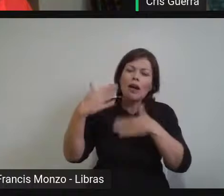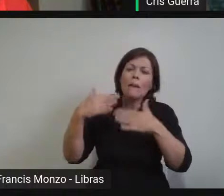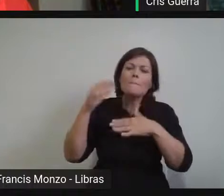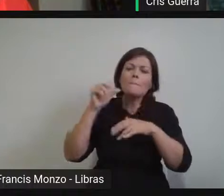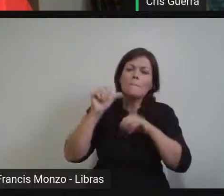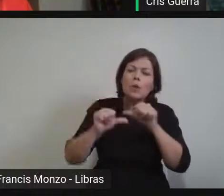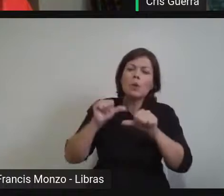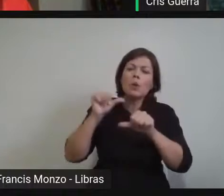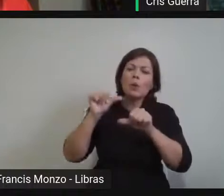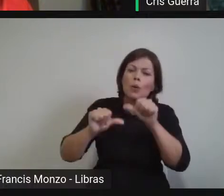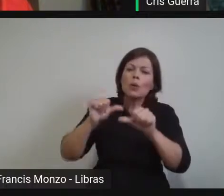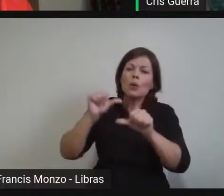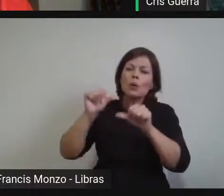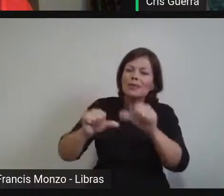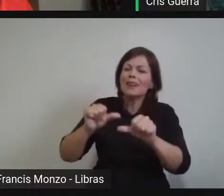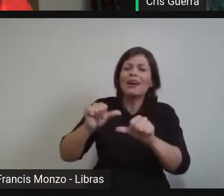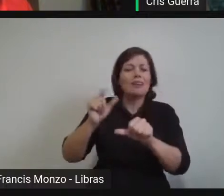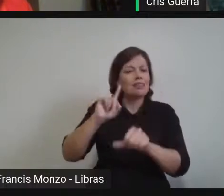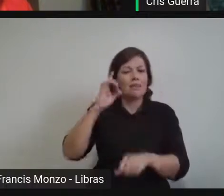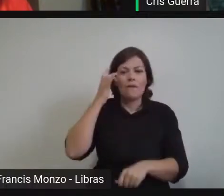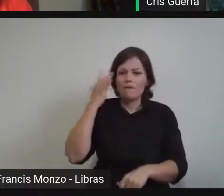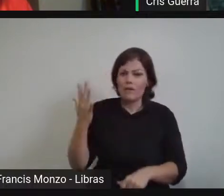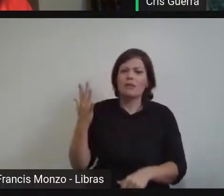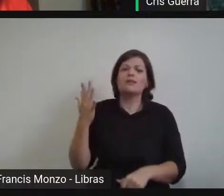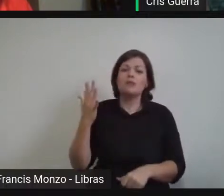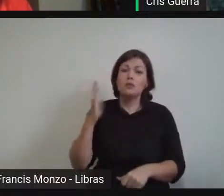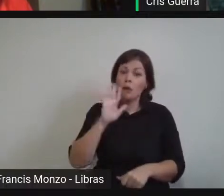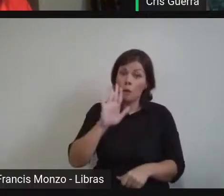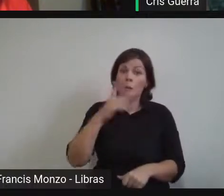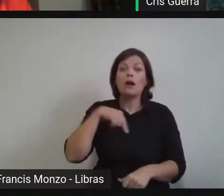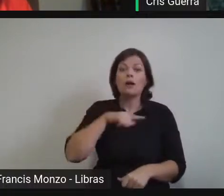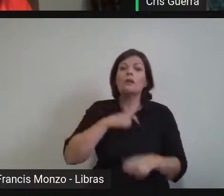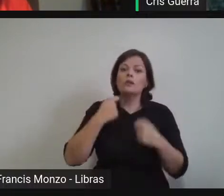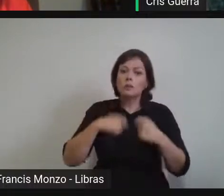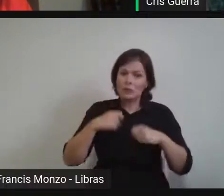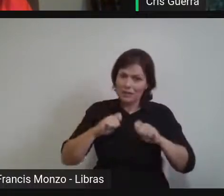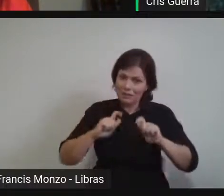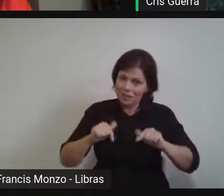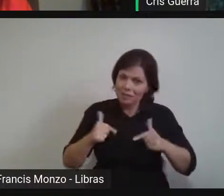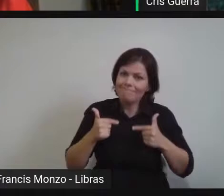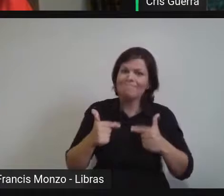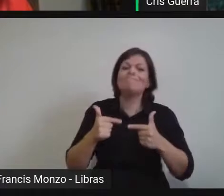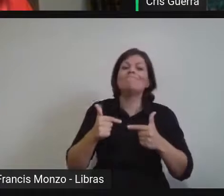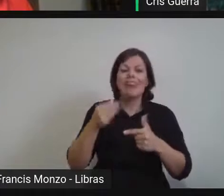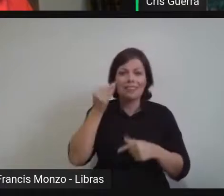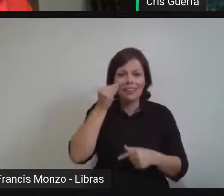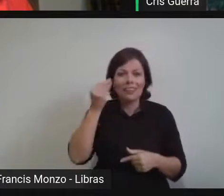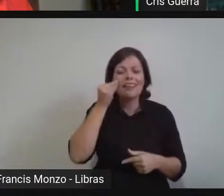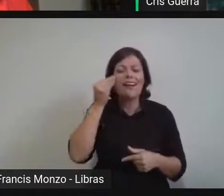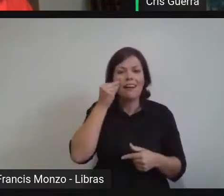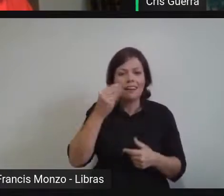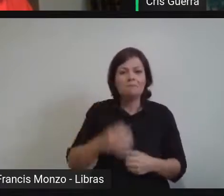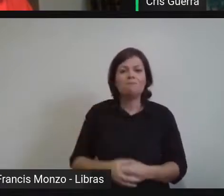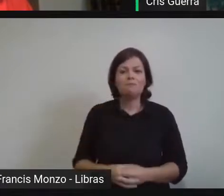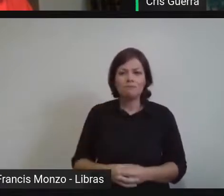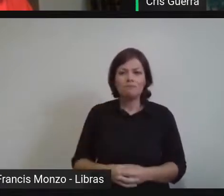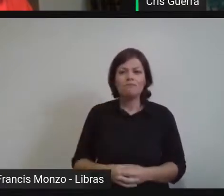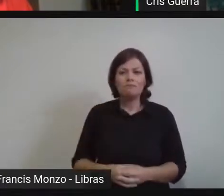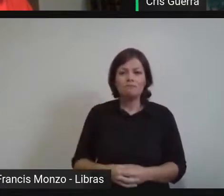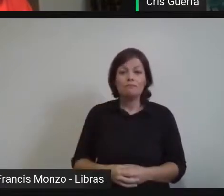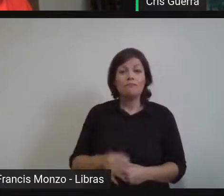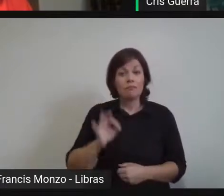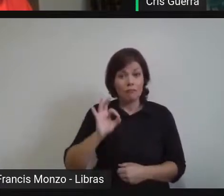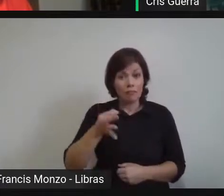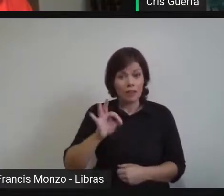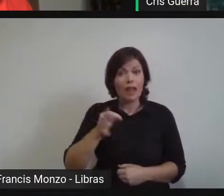série de fatores, mas tá aí para a gente batalhar, né? Para a gente tentar. Eu acho que tem um movimento feminino muito bonito